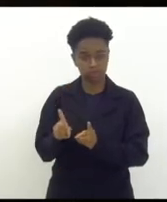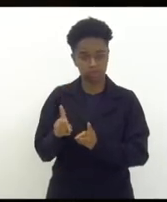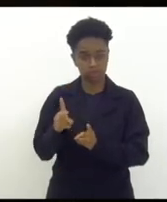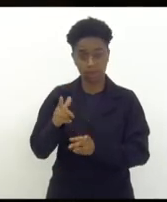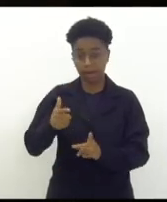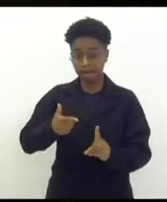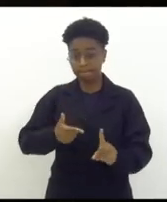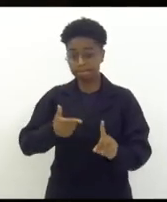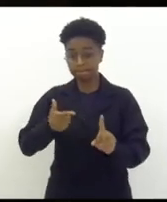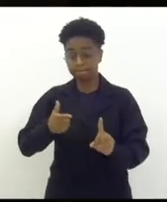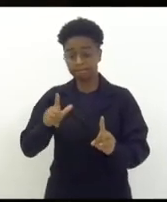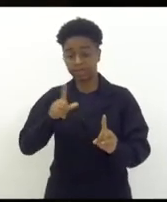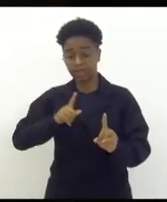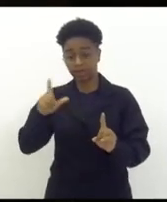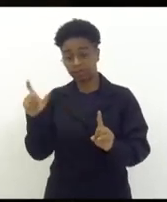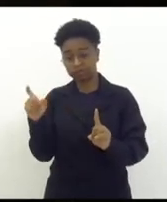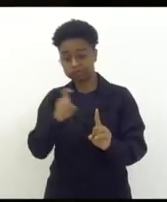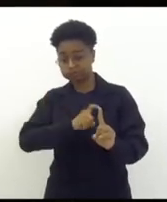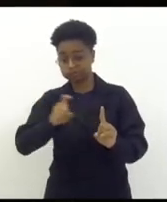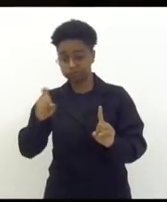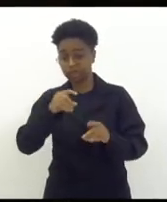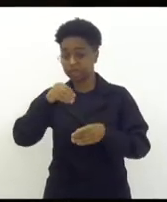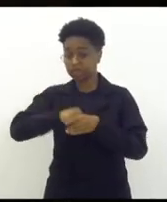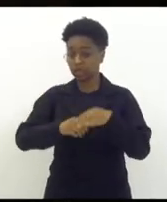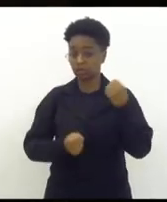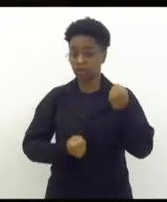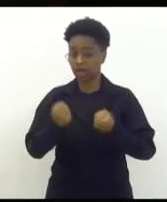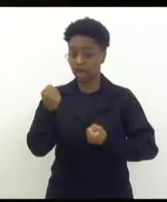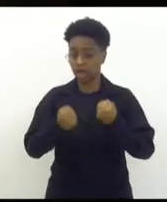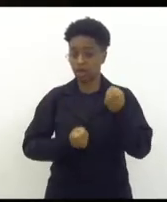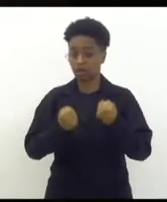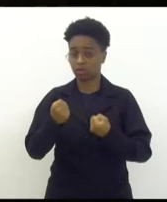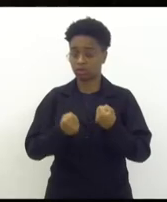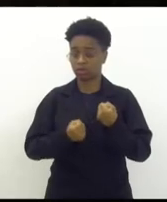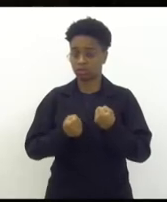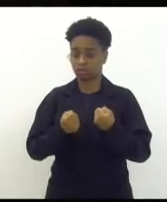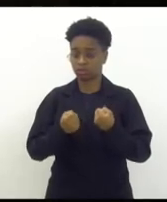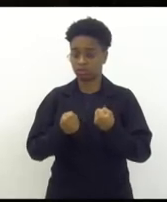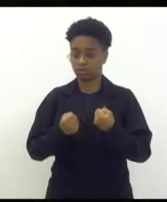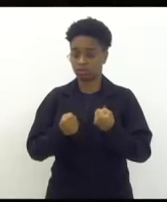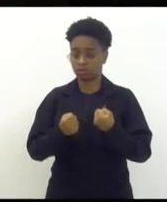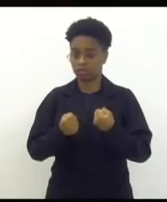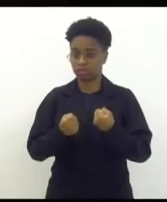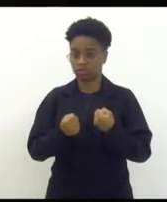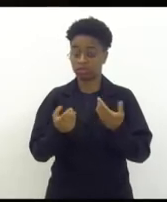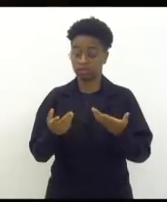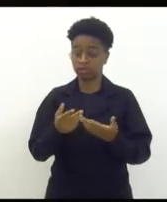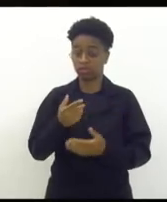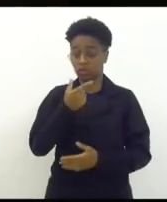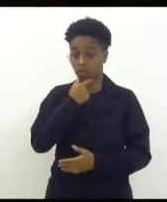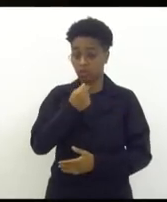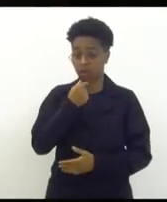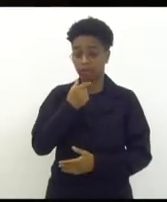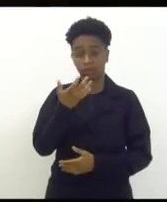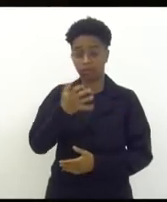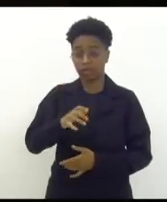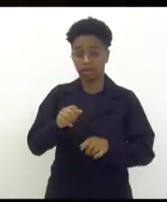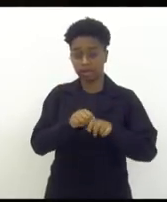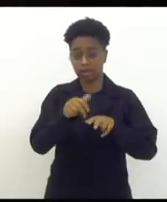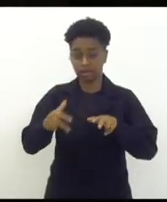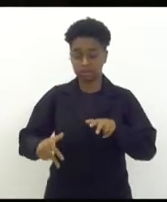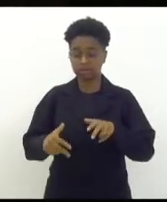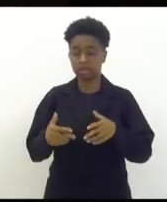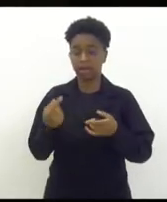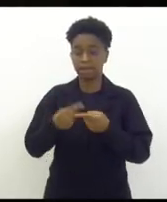um spray de pimenta no interior de um veículo de um motorista que indignado se recusava a descer do veículo